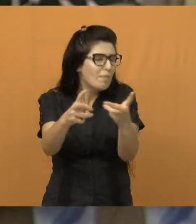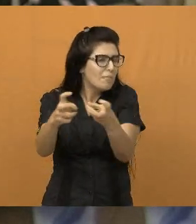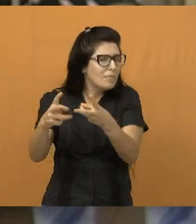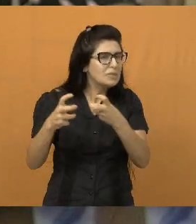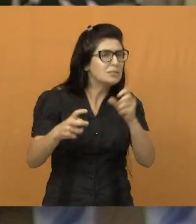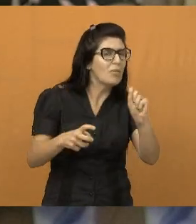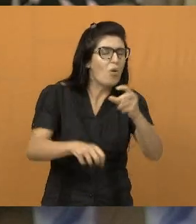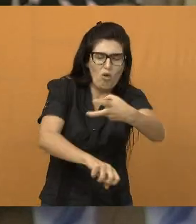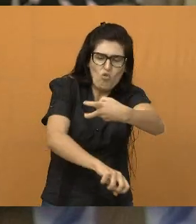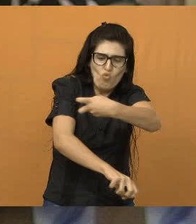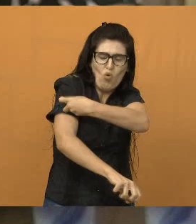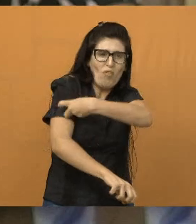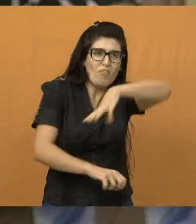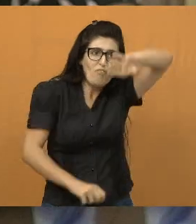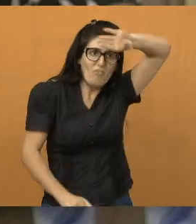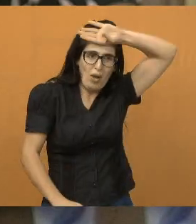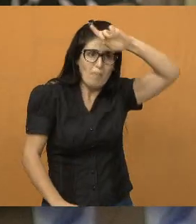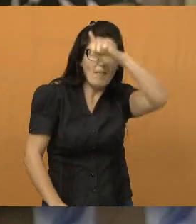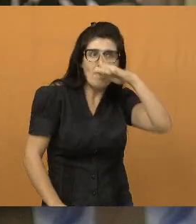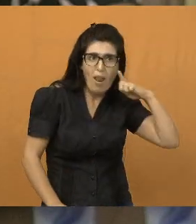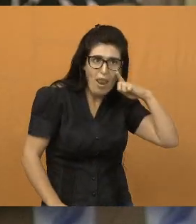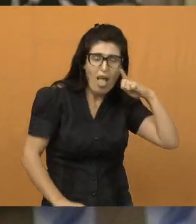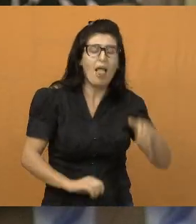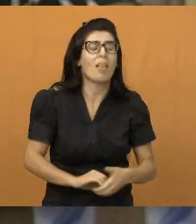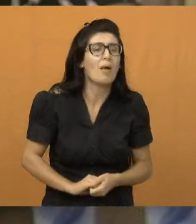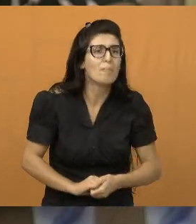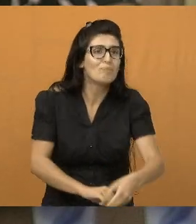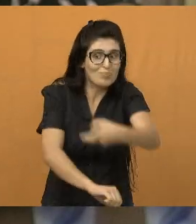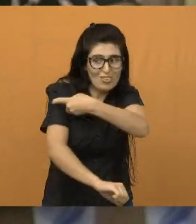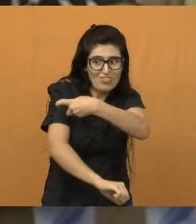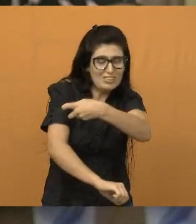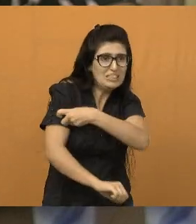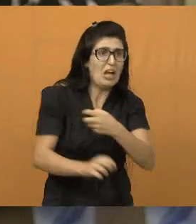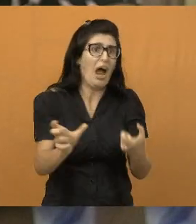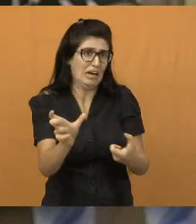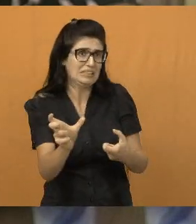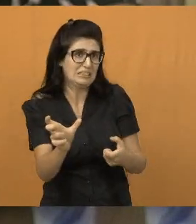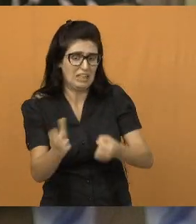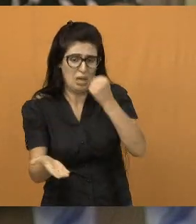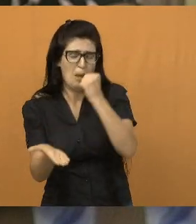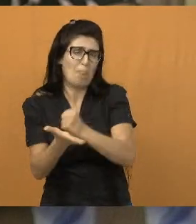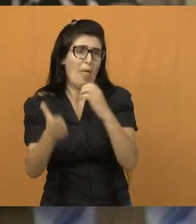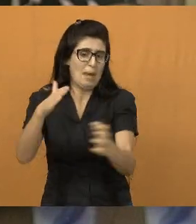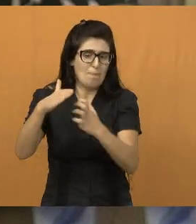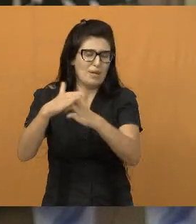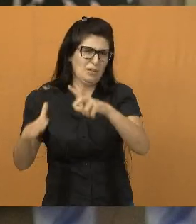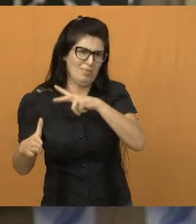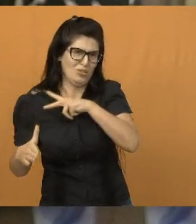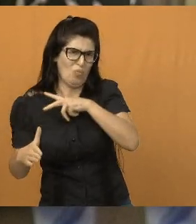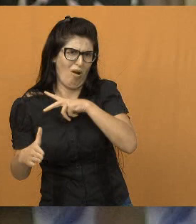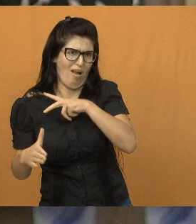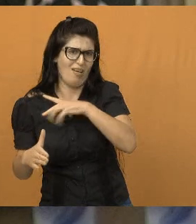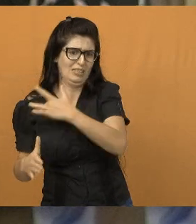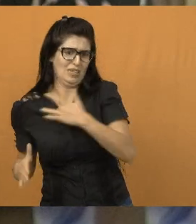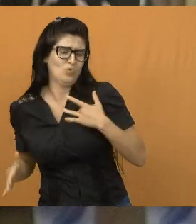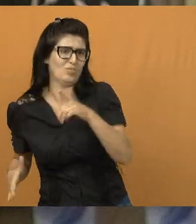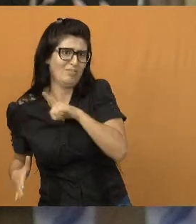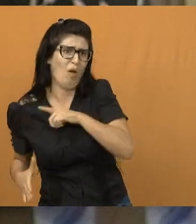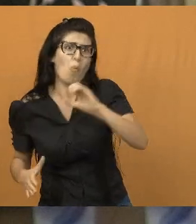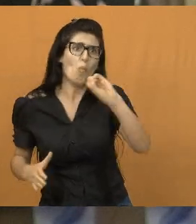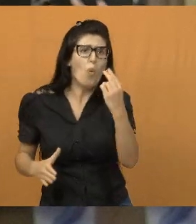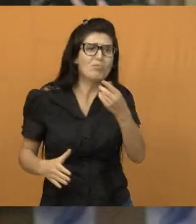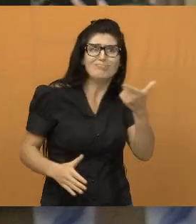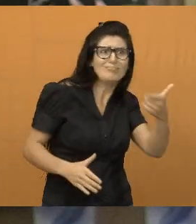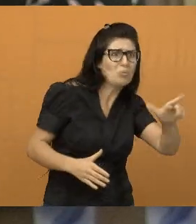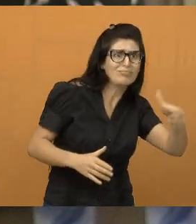a vacinação da febre amarela, em que você, tendo convênio ou não, né, dependia da agilidade, da presteza da gente